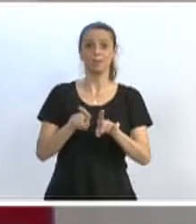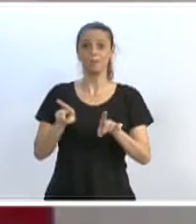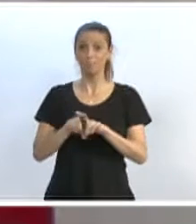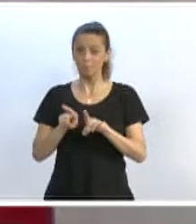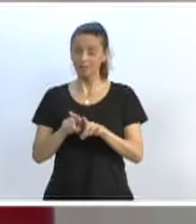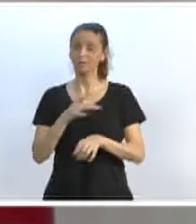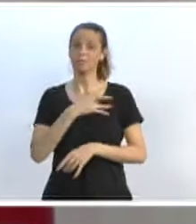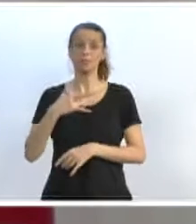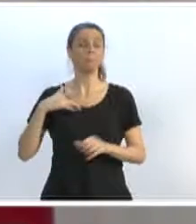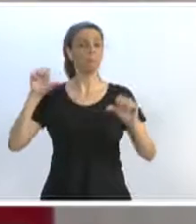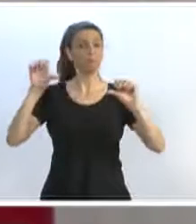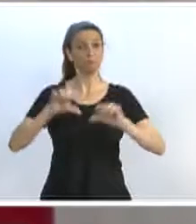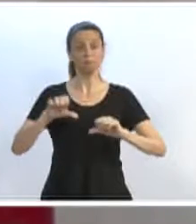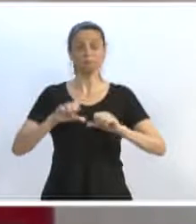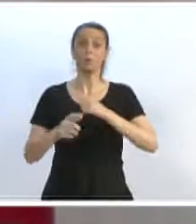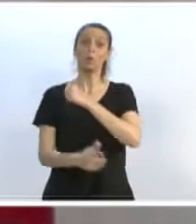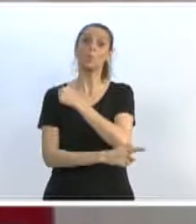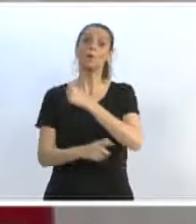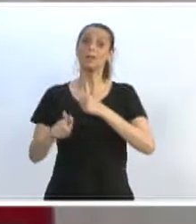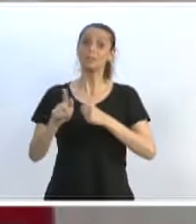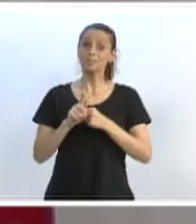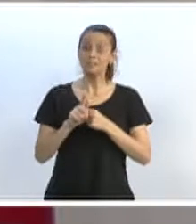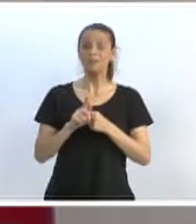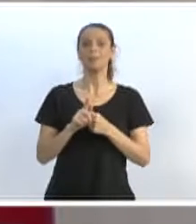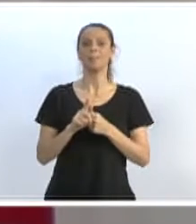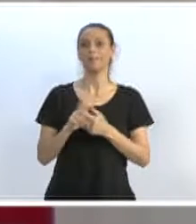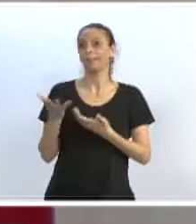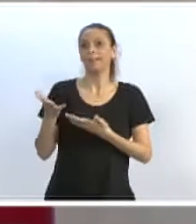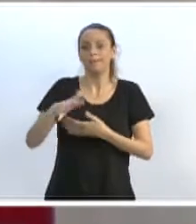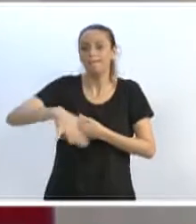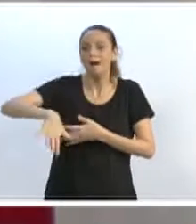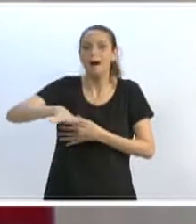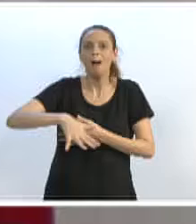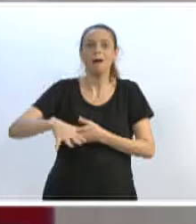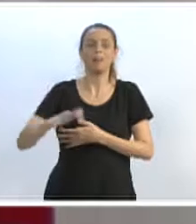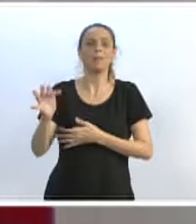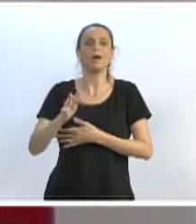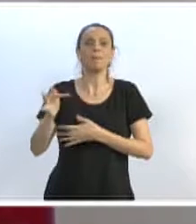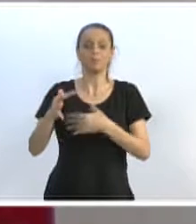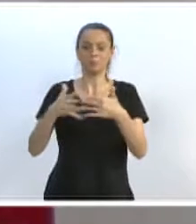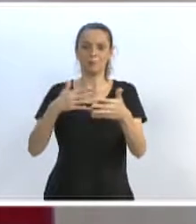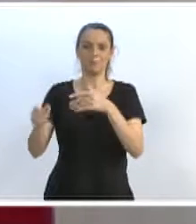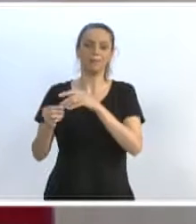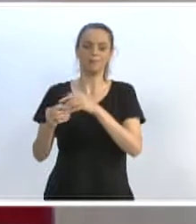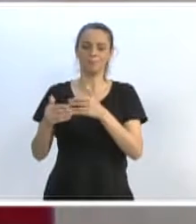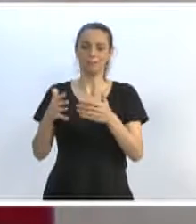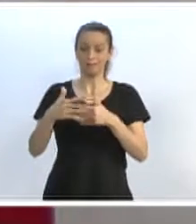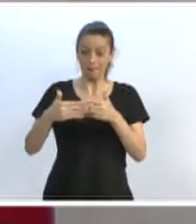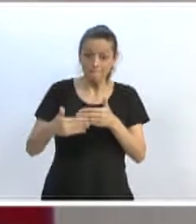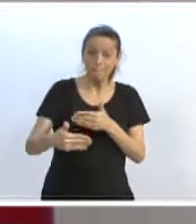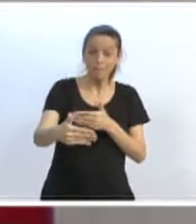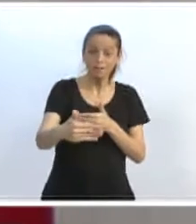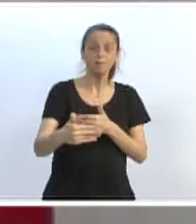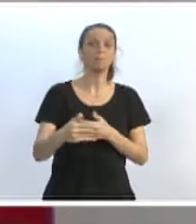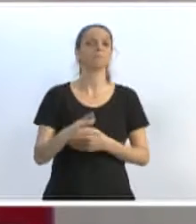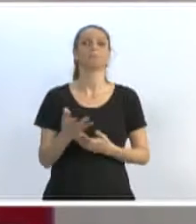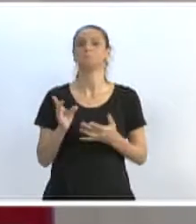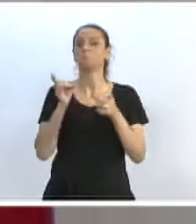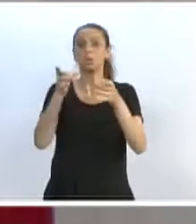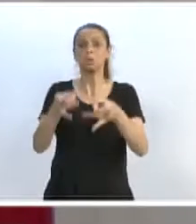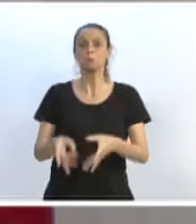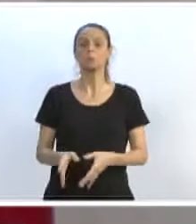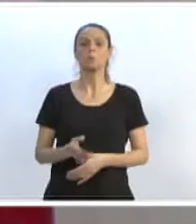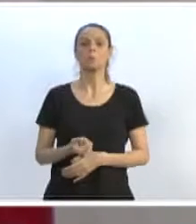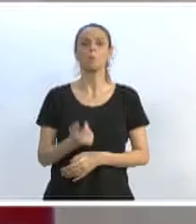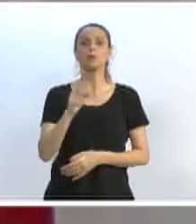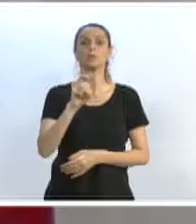o bairro Grande Garcia, que seja aqui da Fonte Luminosa para frente, está totalmente abandonado durante esses quase